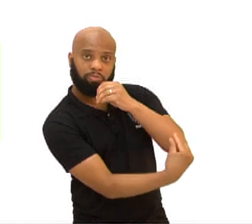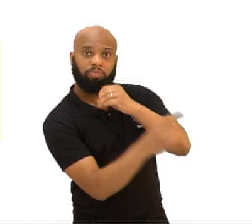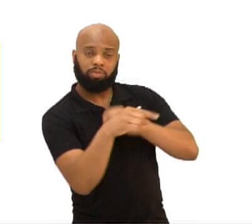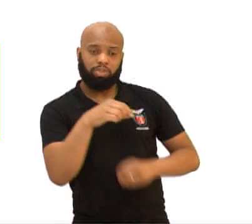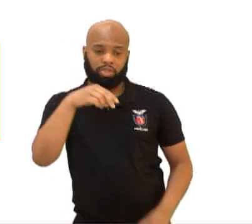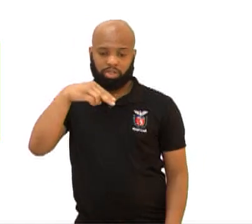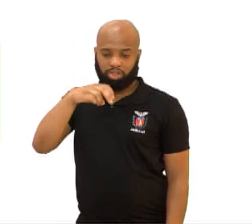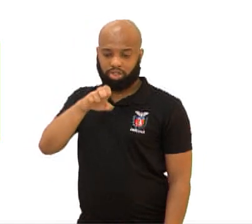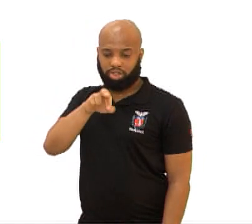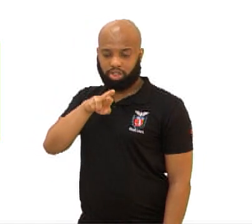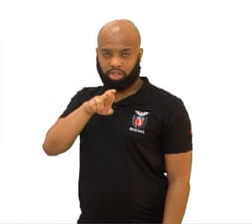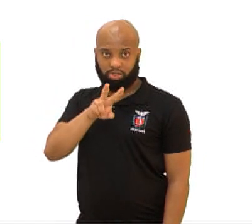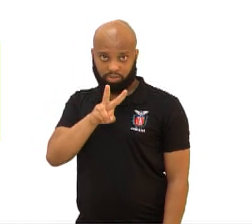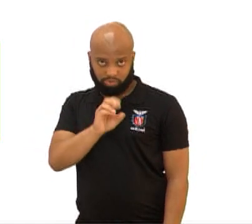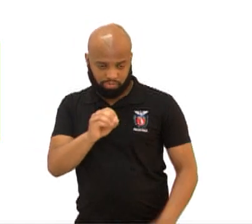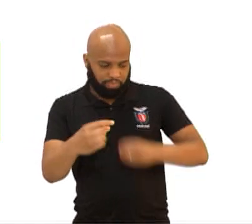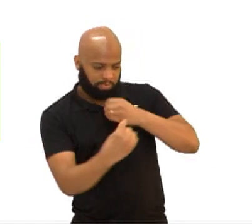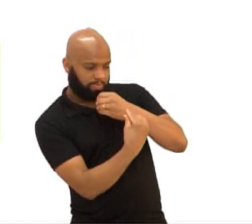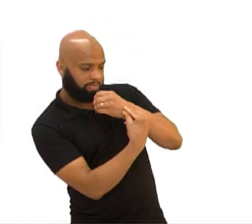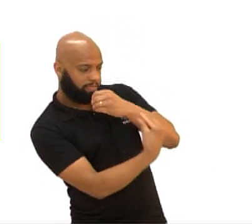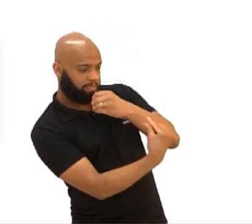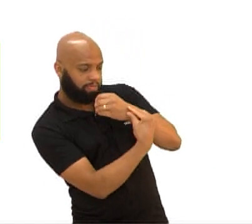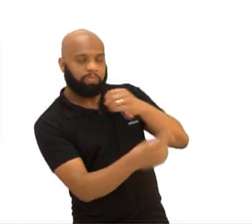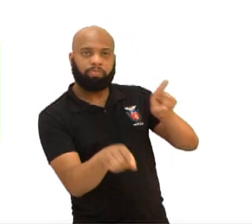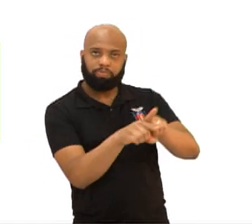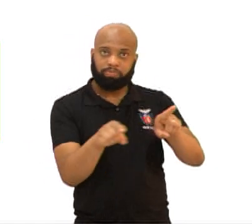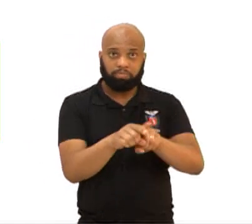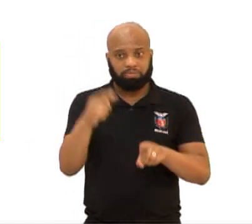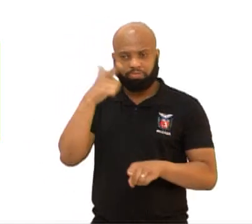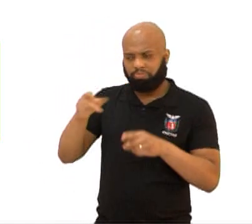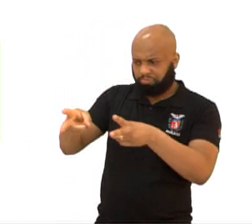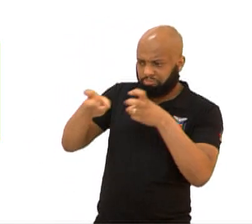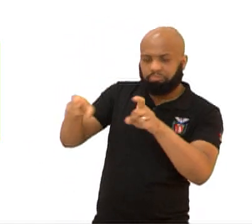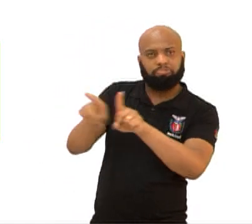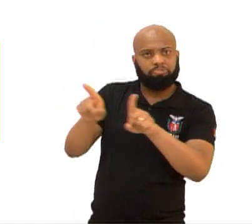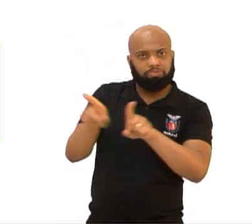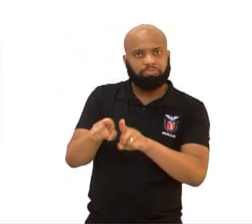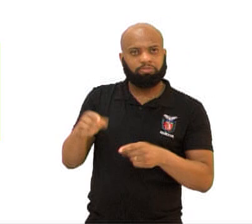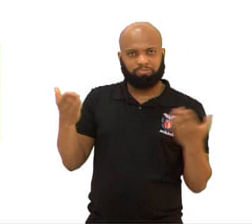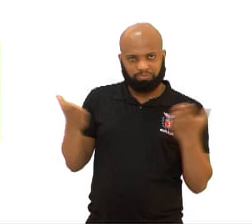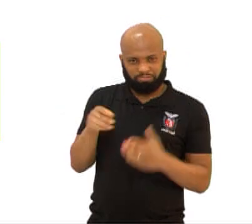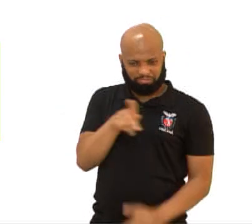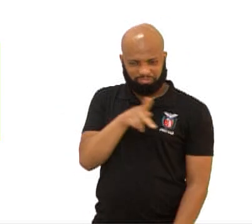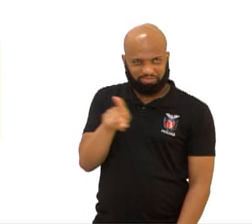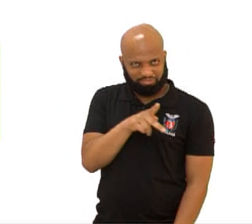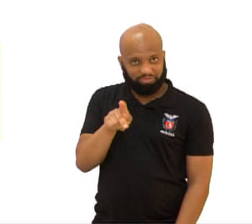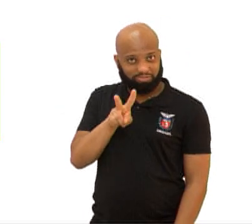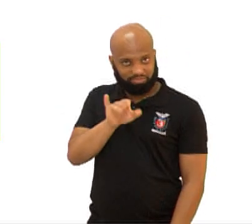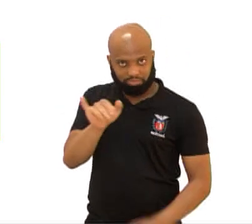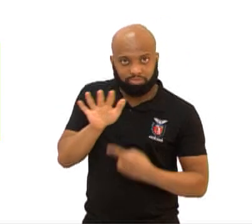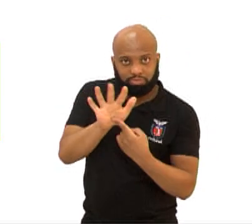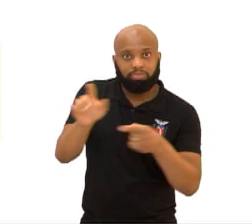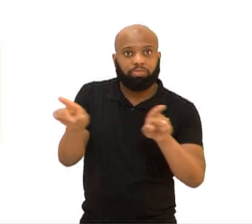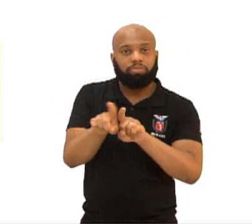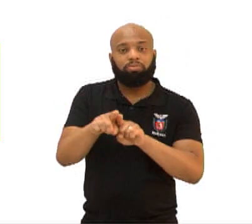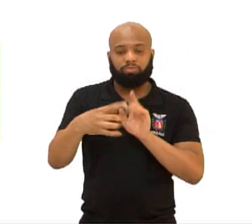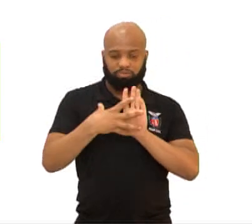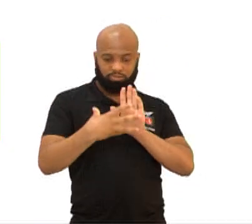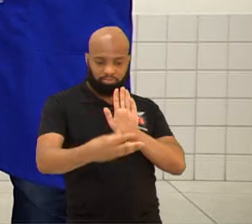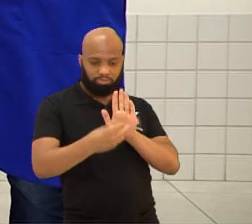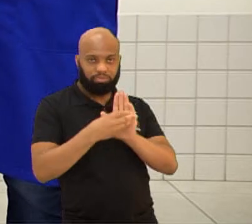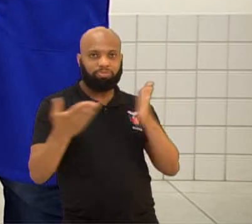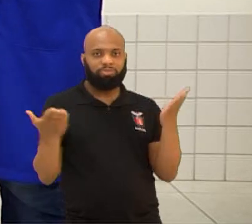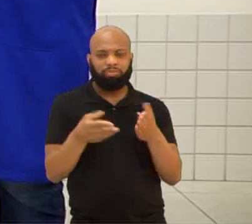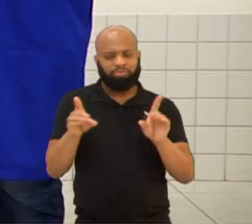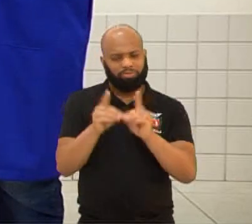já é encaminhada para o sistema nervoso central. E nós vamos poder observar também, que o professor Hugo já vai pegar aqui para a gente, esse modelinho didático